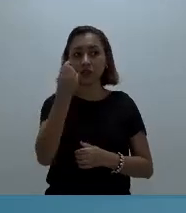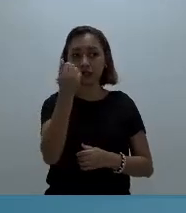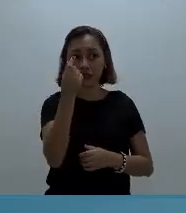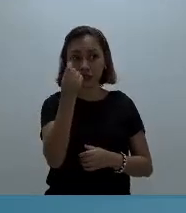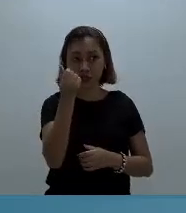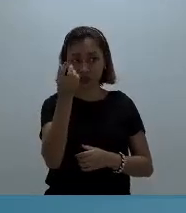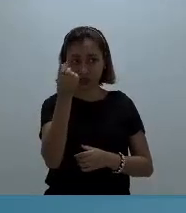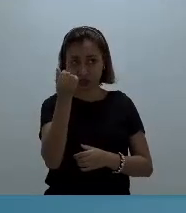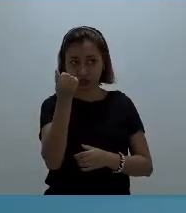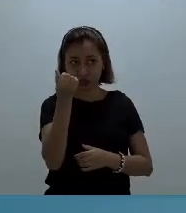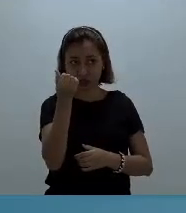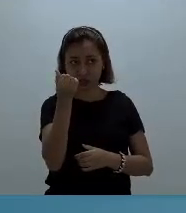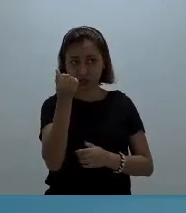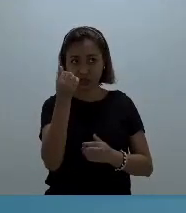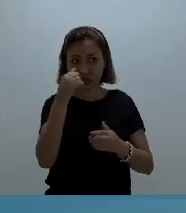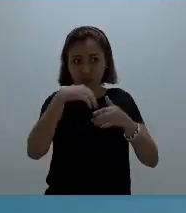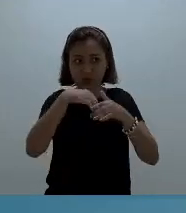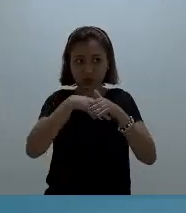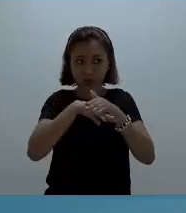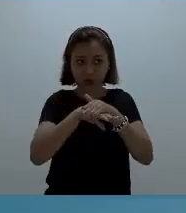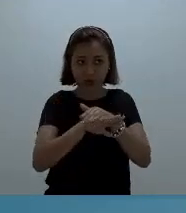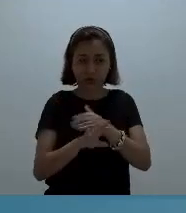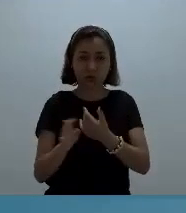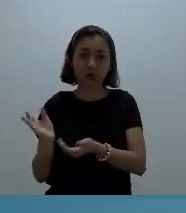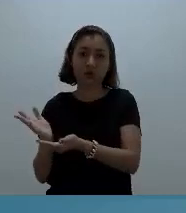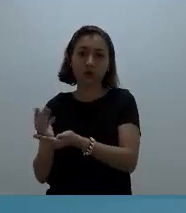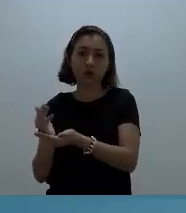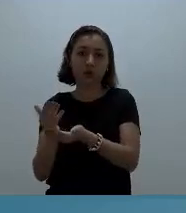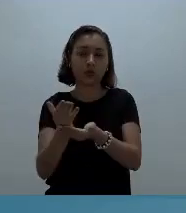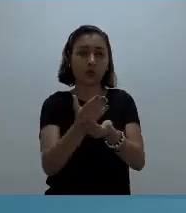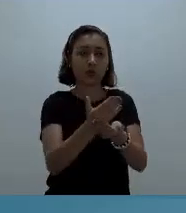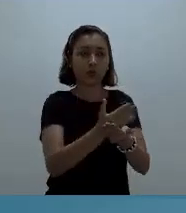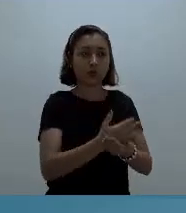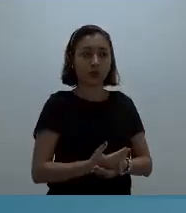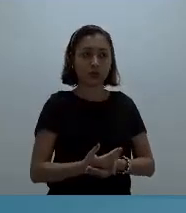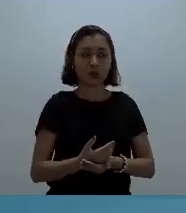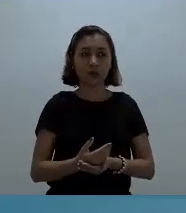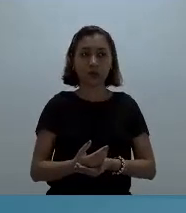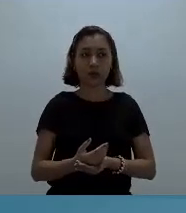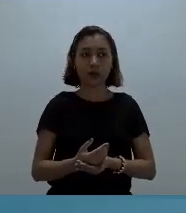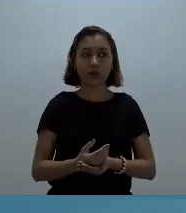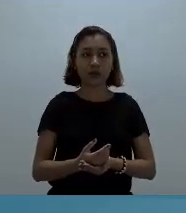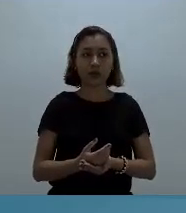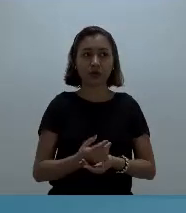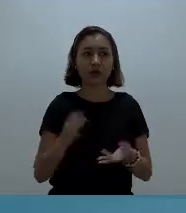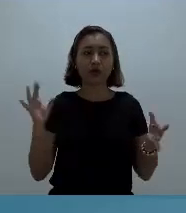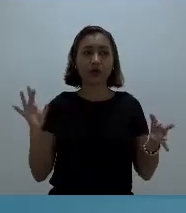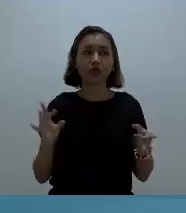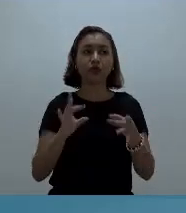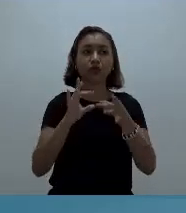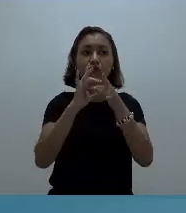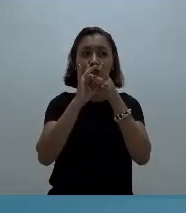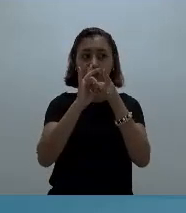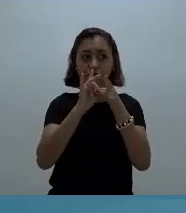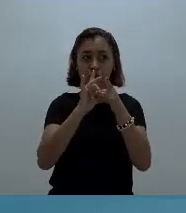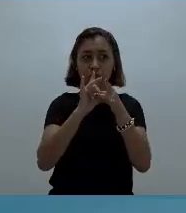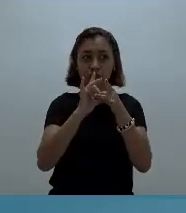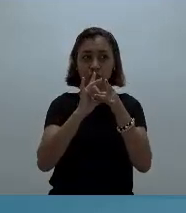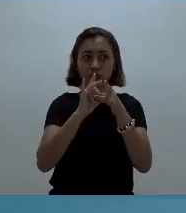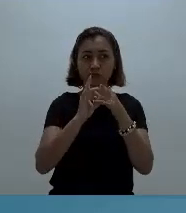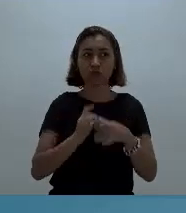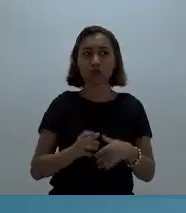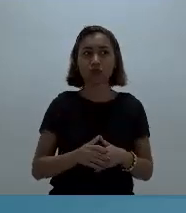de comportamento da arrecadação das receitas deste poder, aliado ao comportamento da execução orçamentária